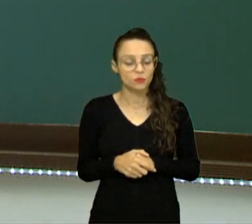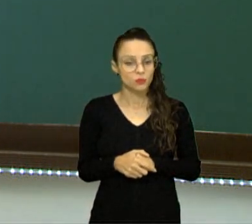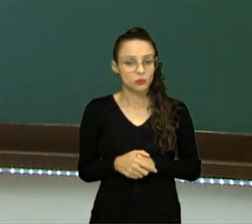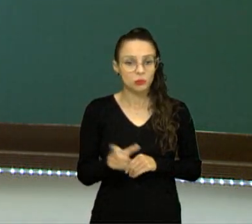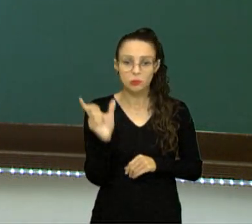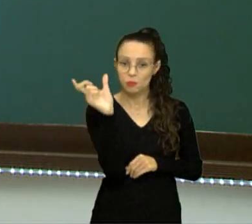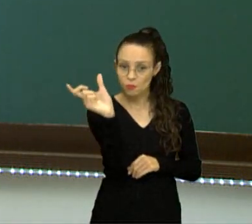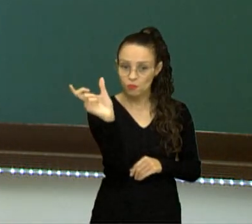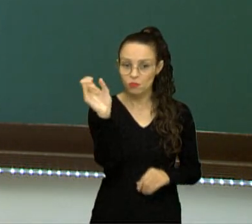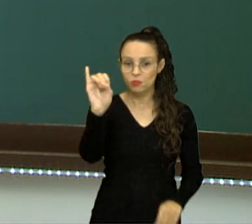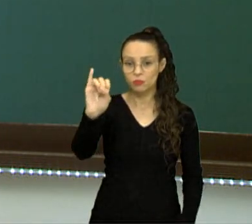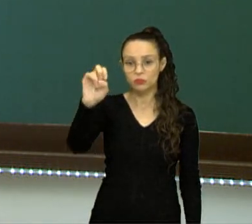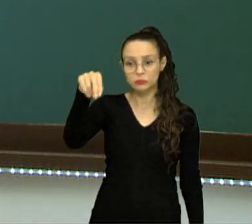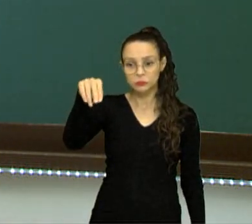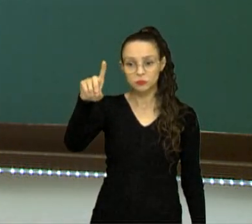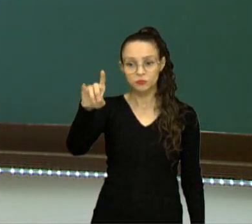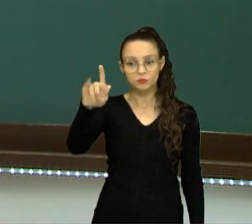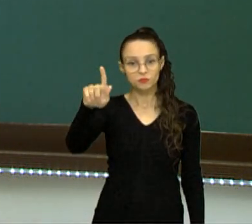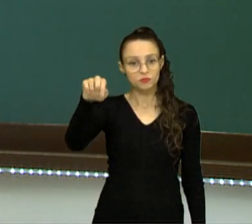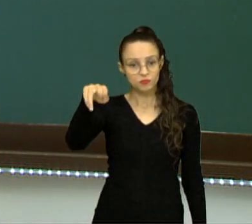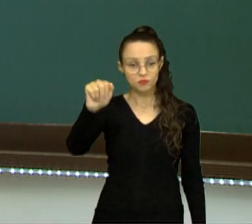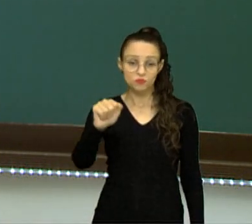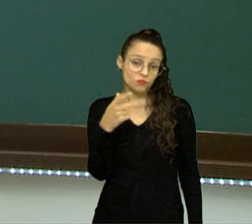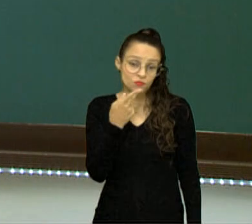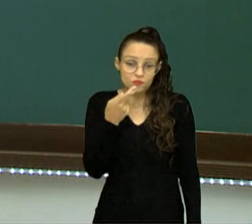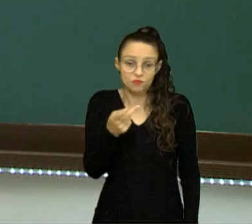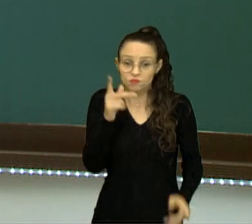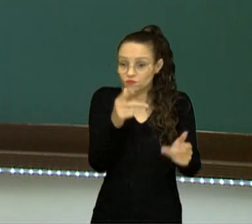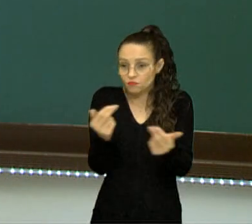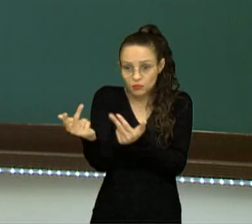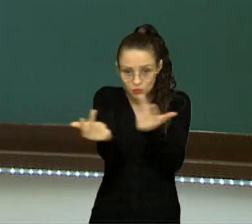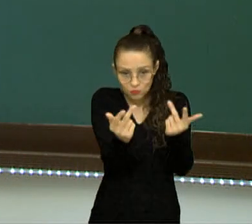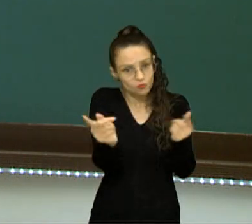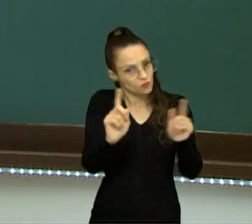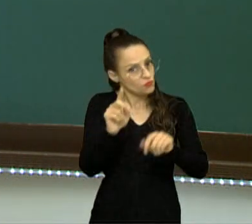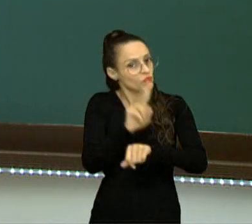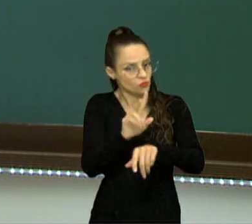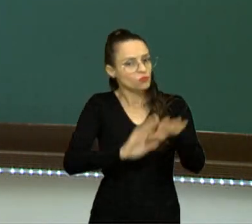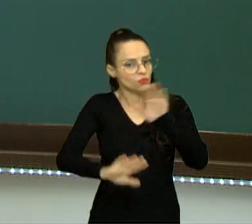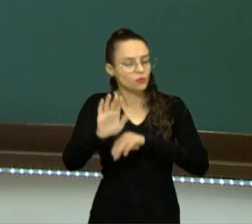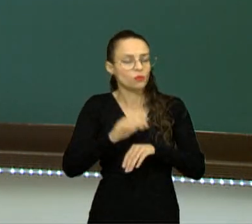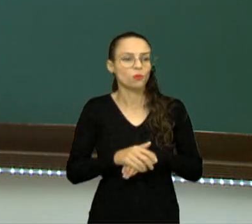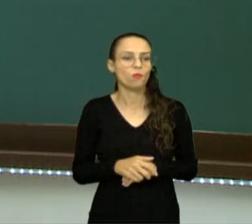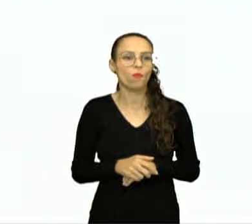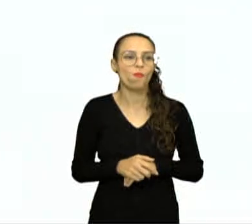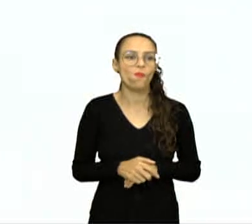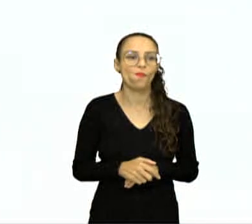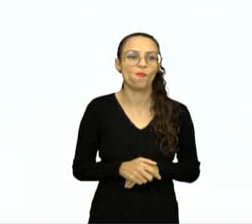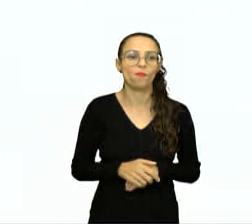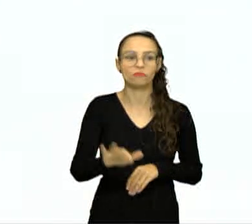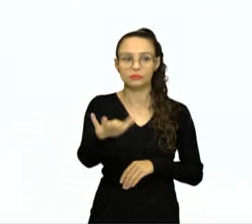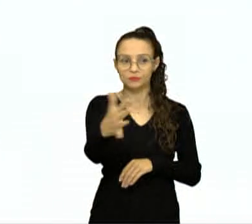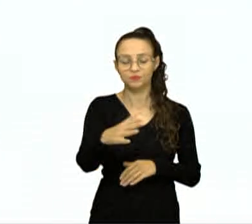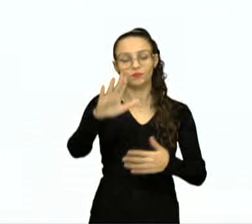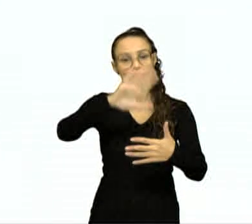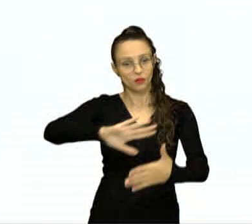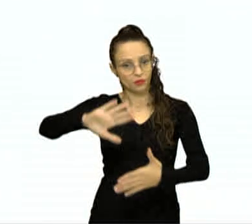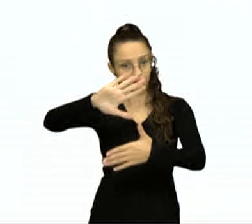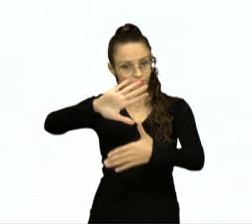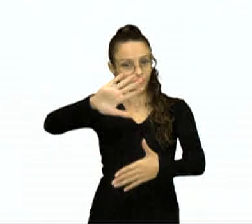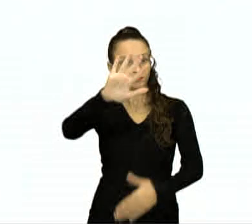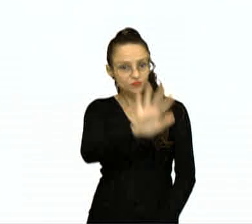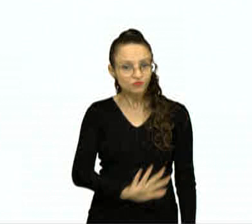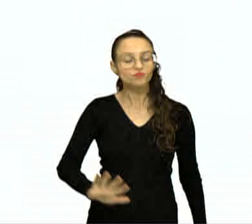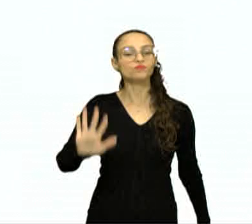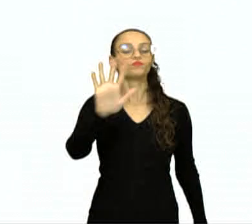indígena, generalizamos essas diferenças. Por isso que temos que ter muito cuidado. Olha lá, estima-se que na América,